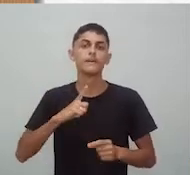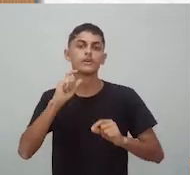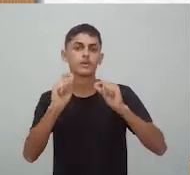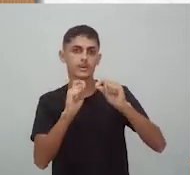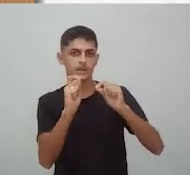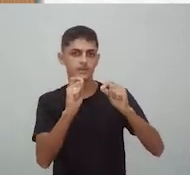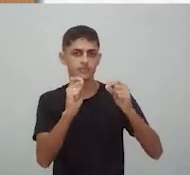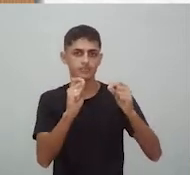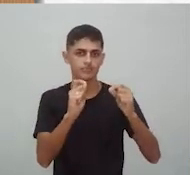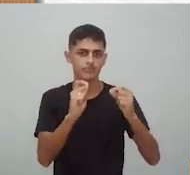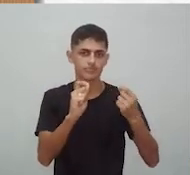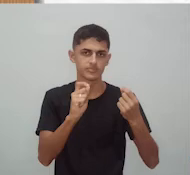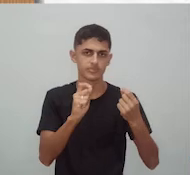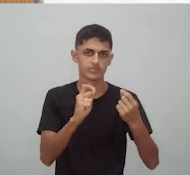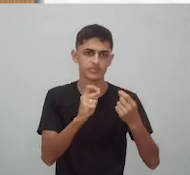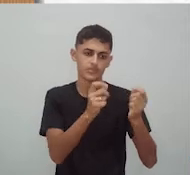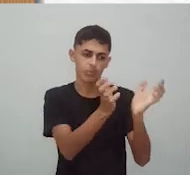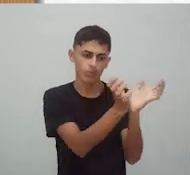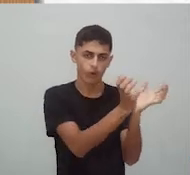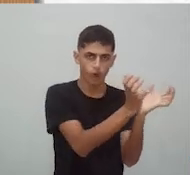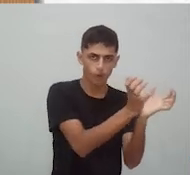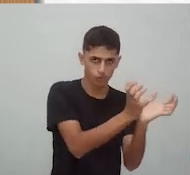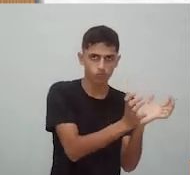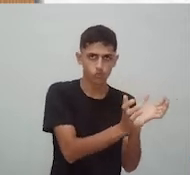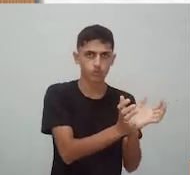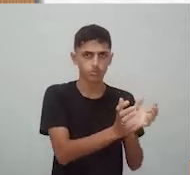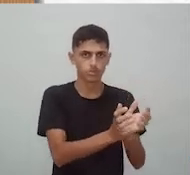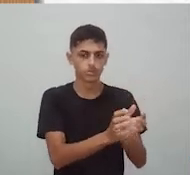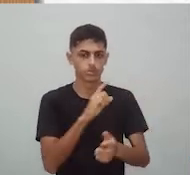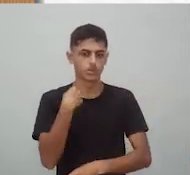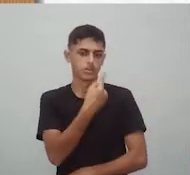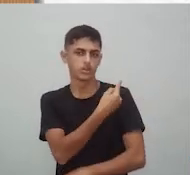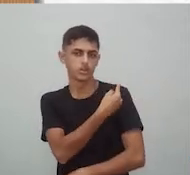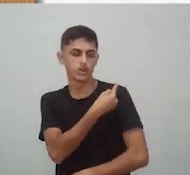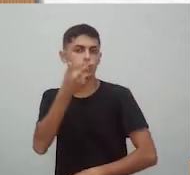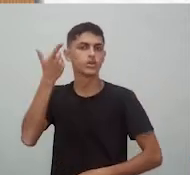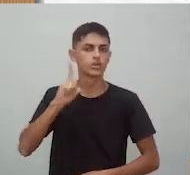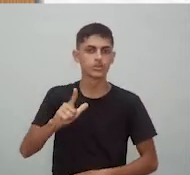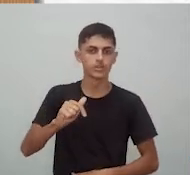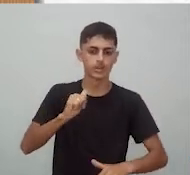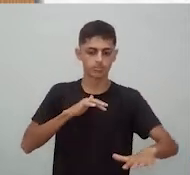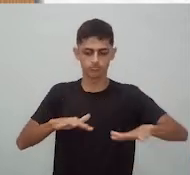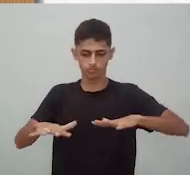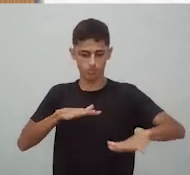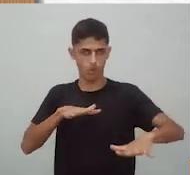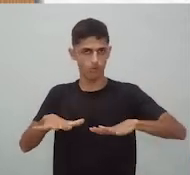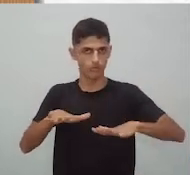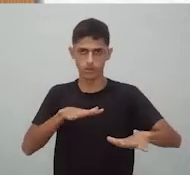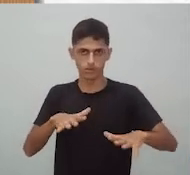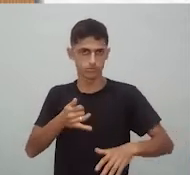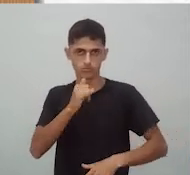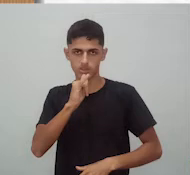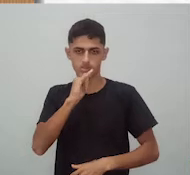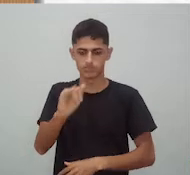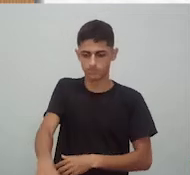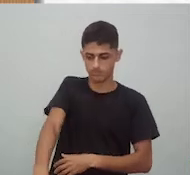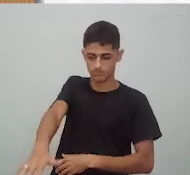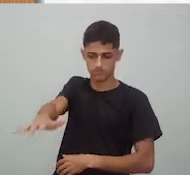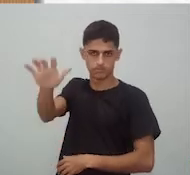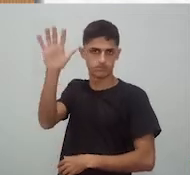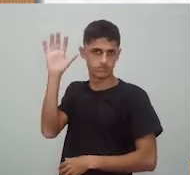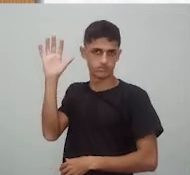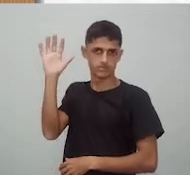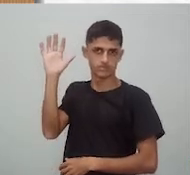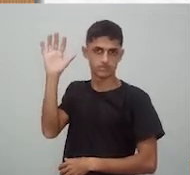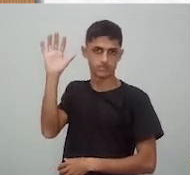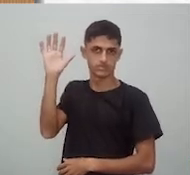nossa parte do sistema nervoso periférico no qual a gente realiza as atividades voluntárias. Ou seja, levantar minha mão. Eu consigo levantar